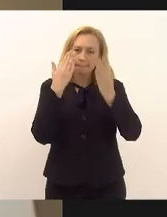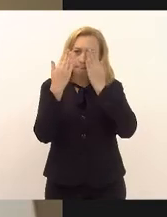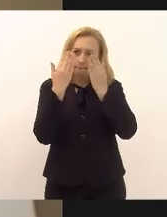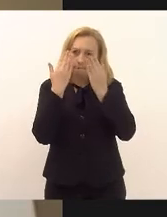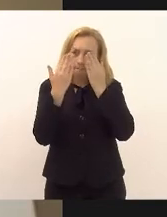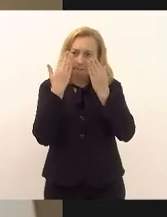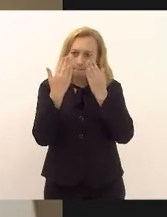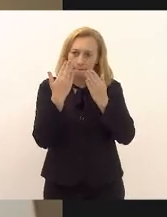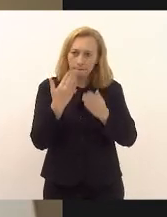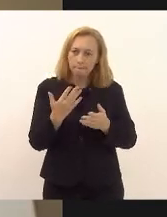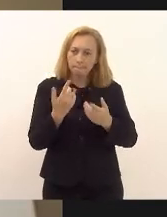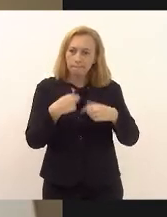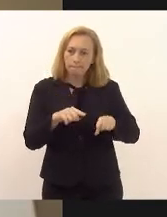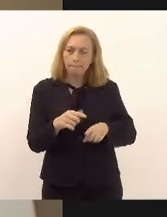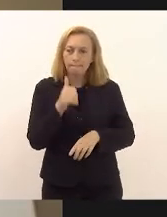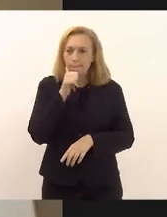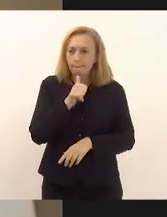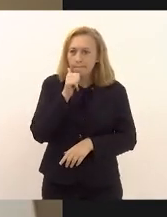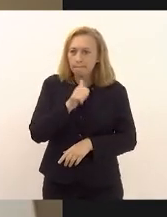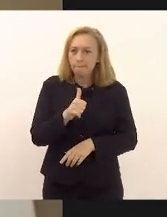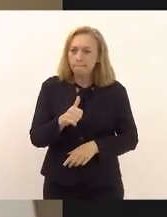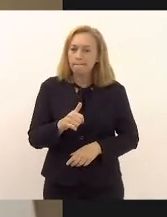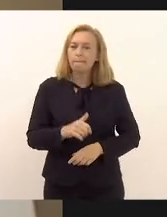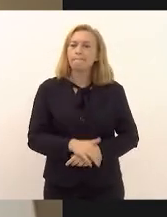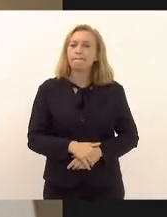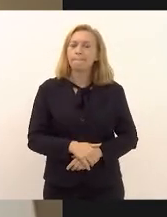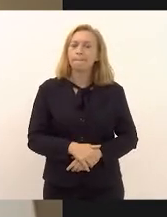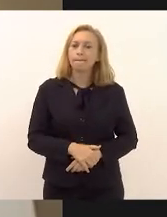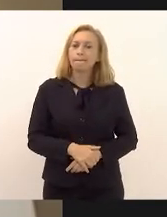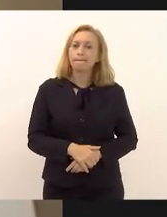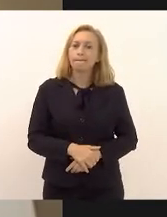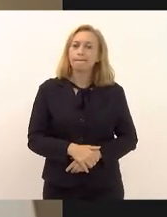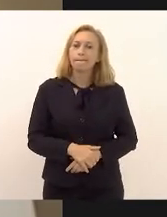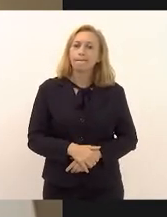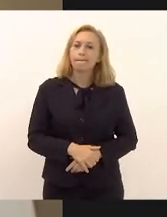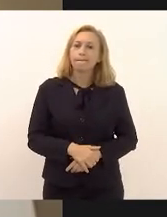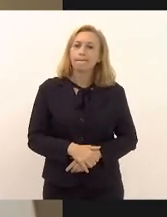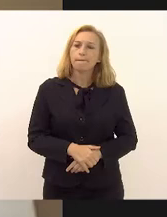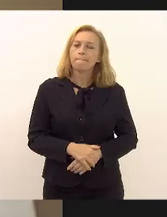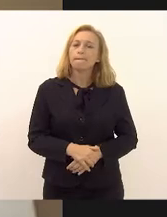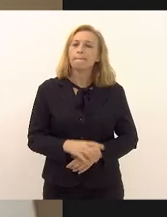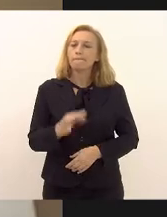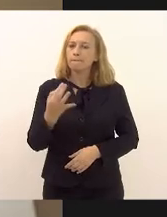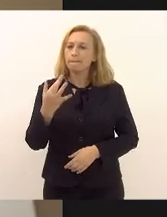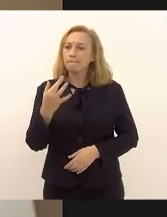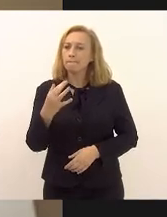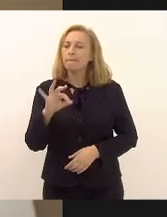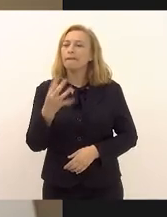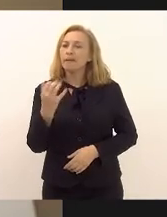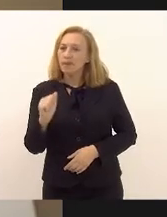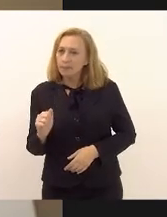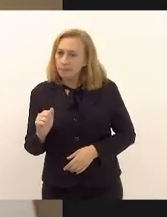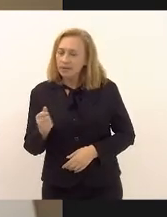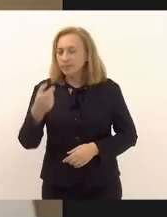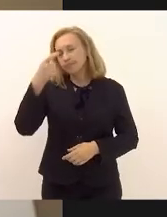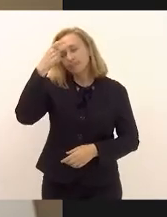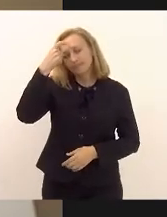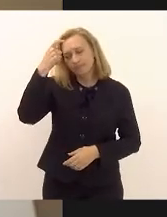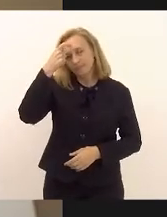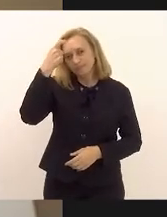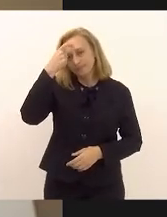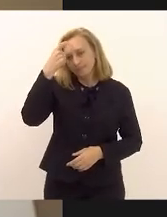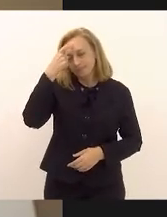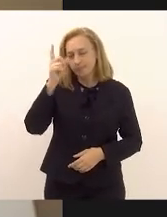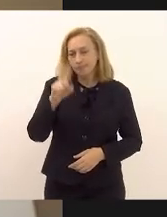psicológica praticada contra a mulher, combater essas violências através de programas, de campanhas de conscientização, é